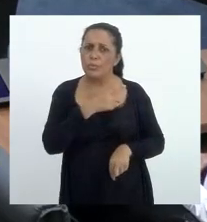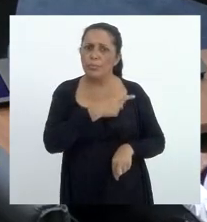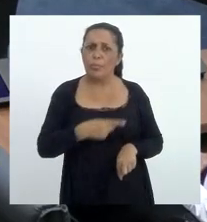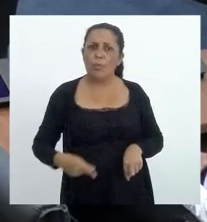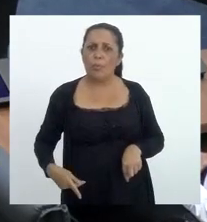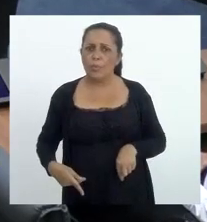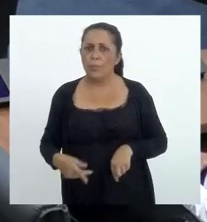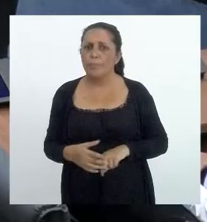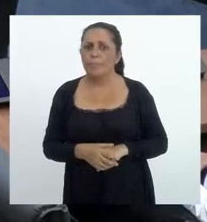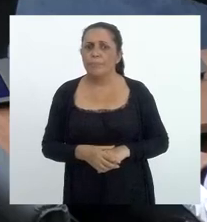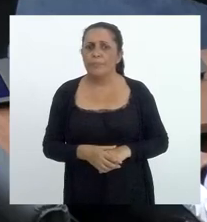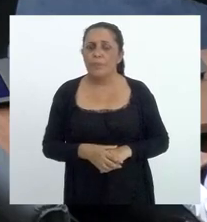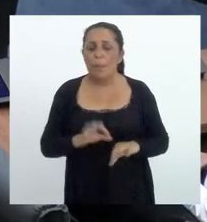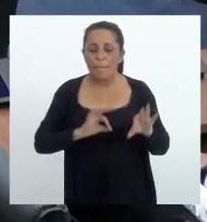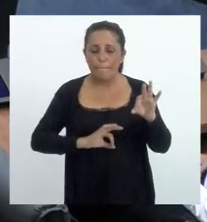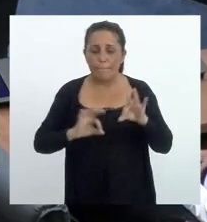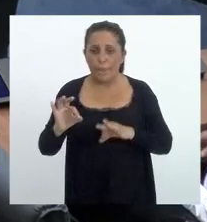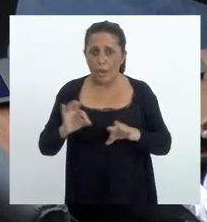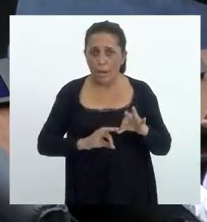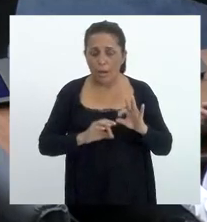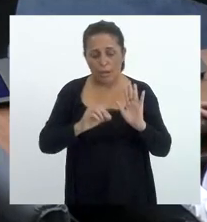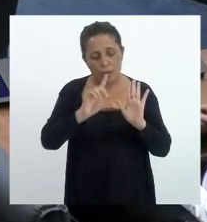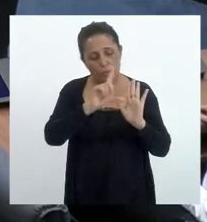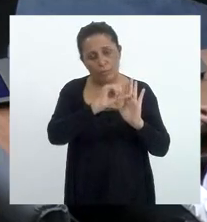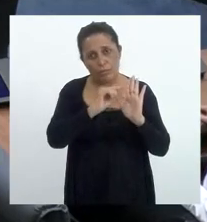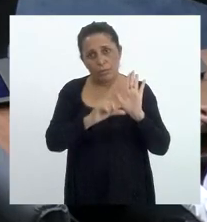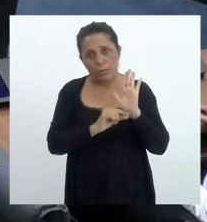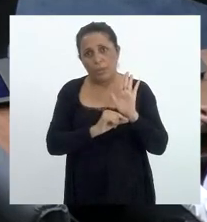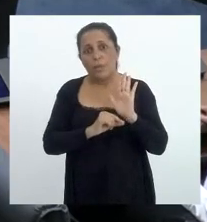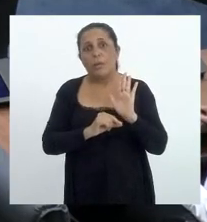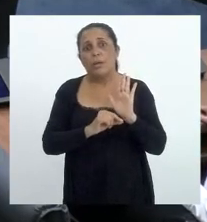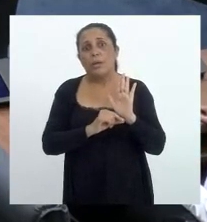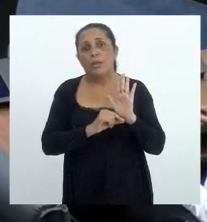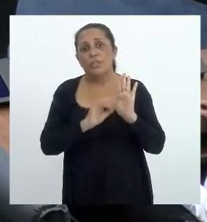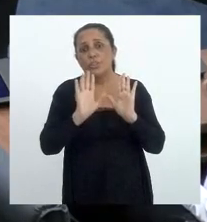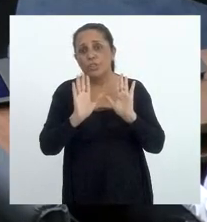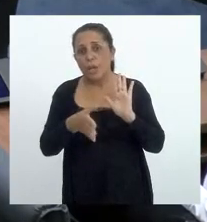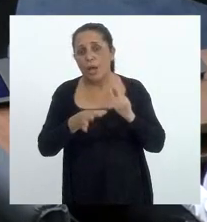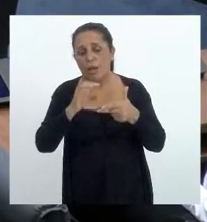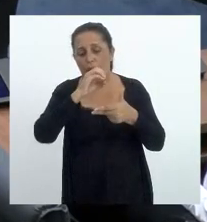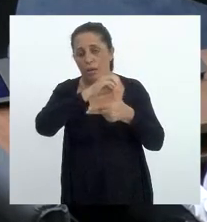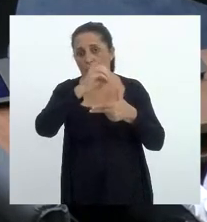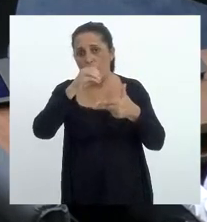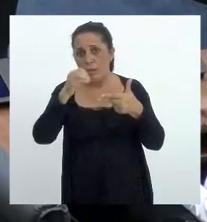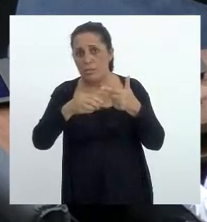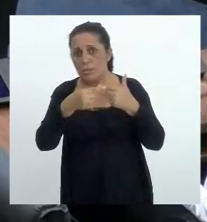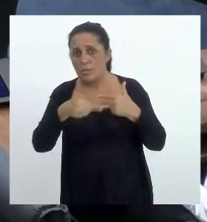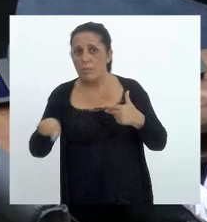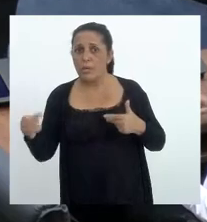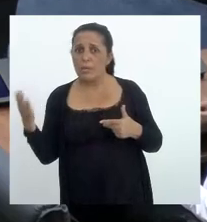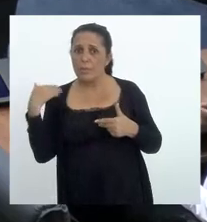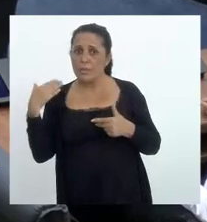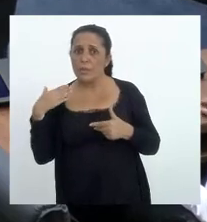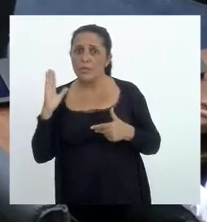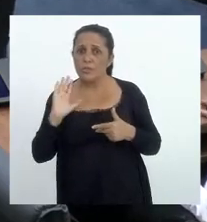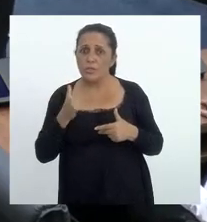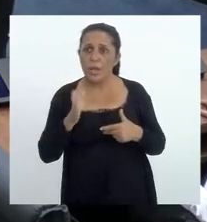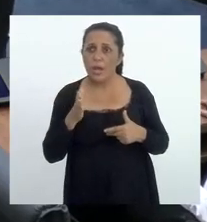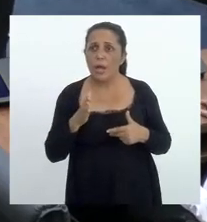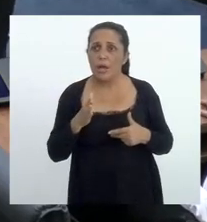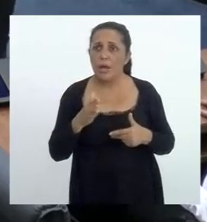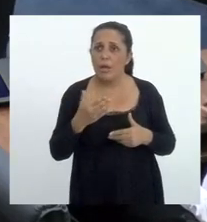plano da ressalva que foi discutido com os poderes na semana passada, né? E está sendo encaminhada, já